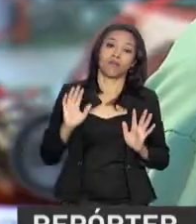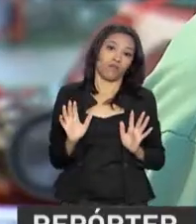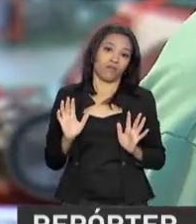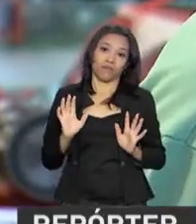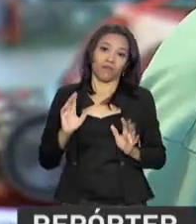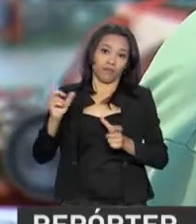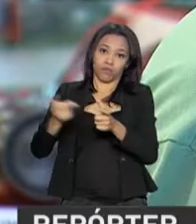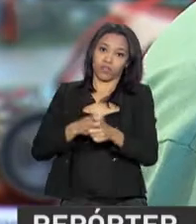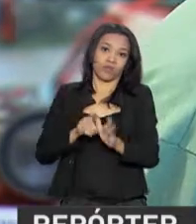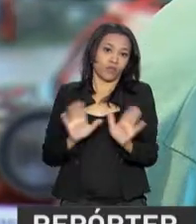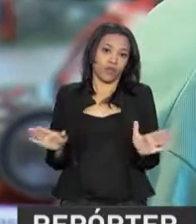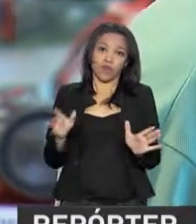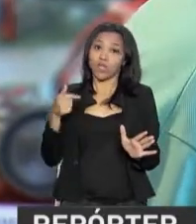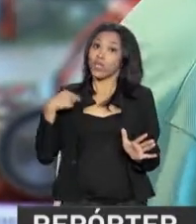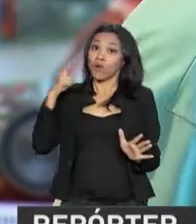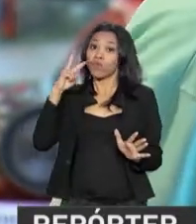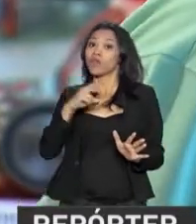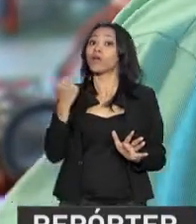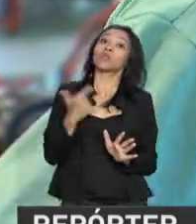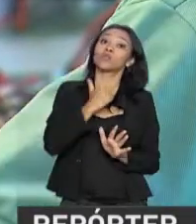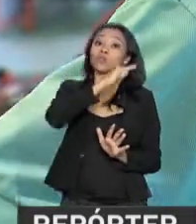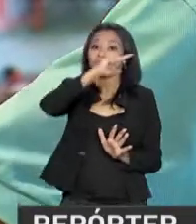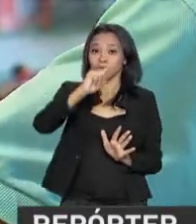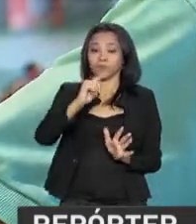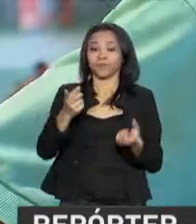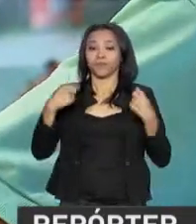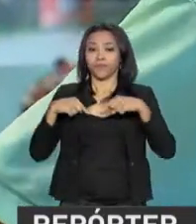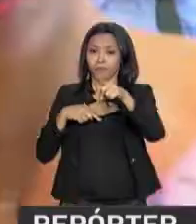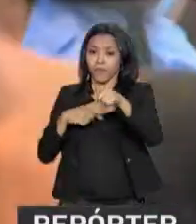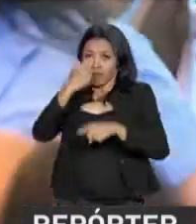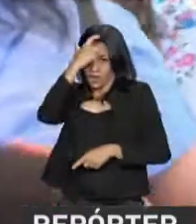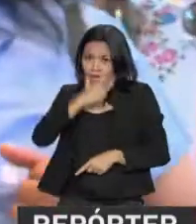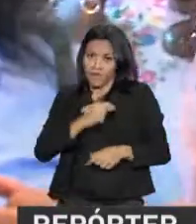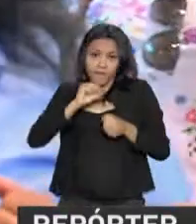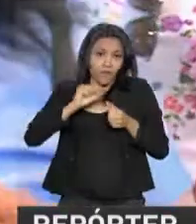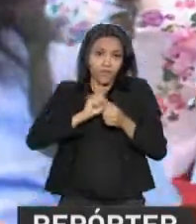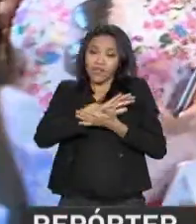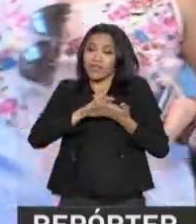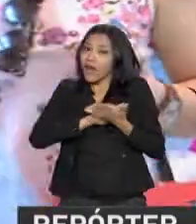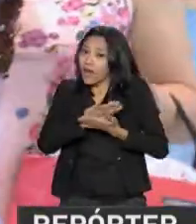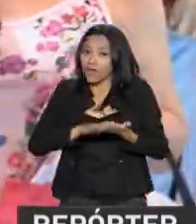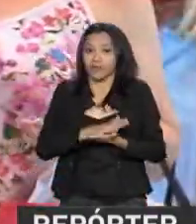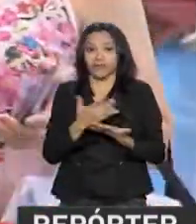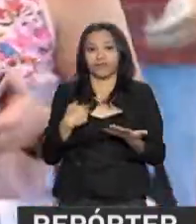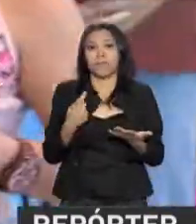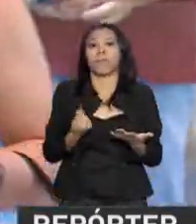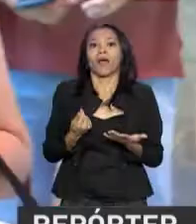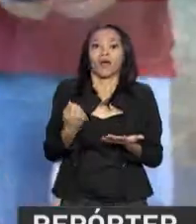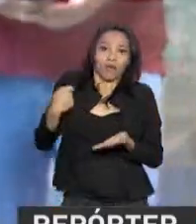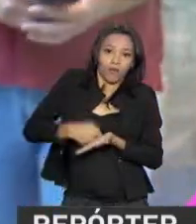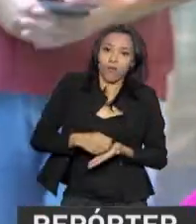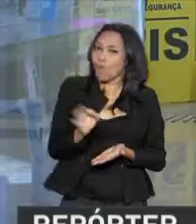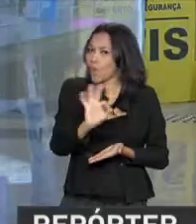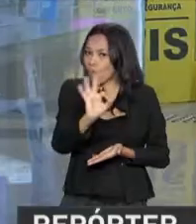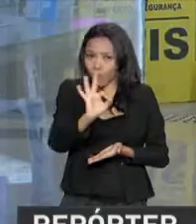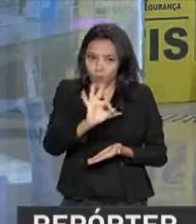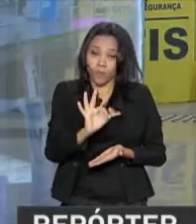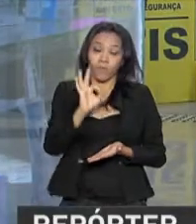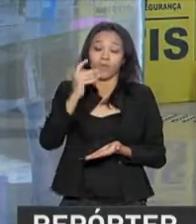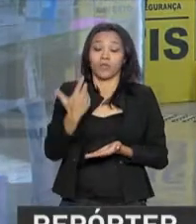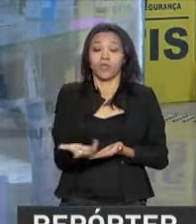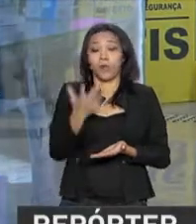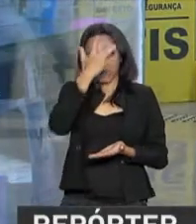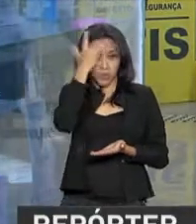inadimplência. O consumidor não vai precisar fazer nada para entrar no cadastro positivo. Também não terá custo. O projeto prevê ainda que o cidadão